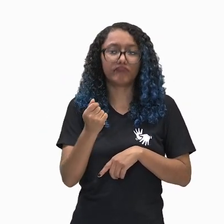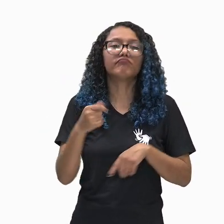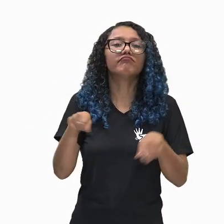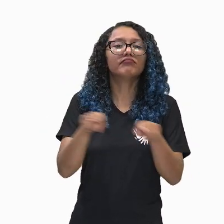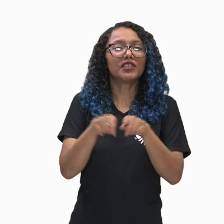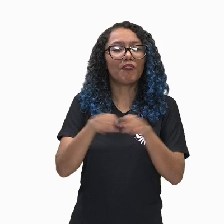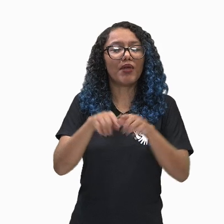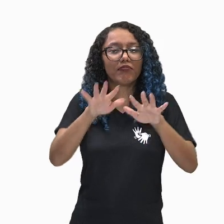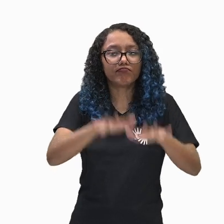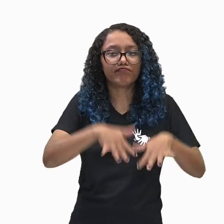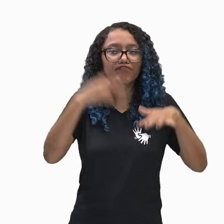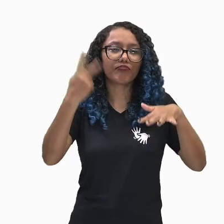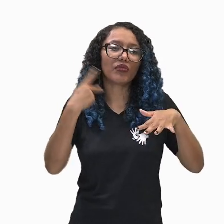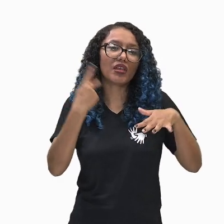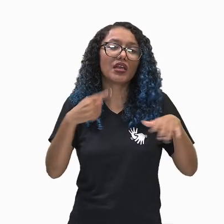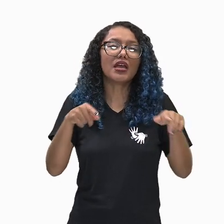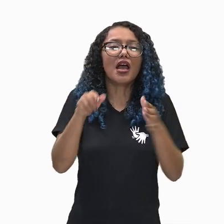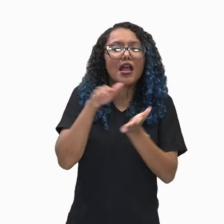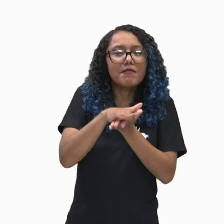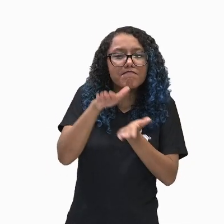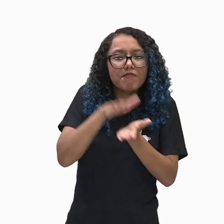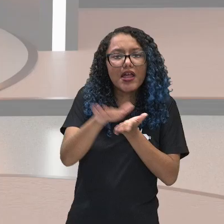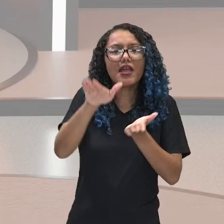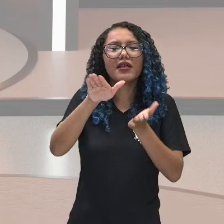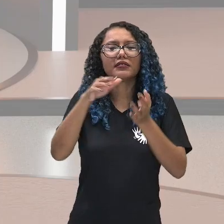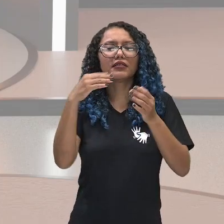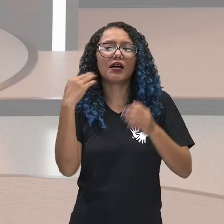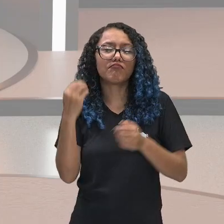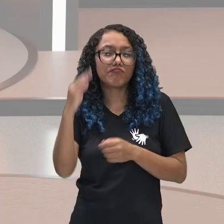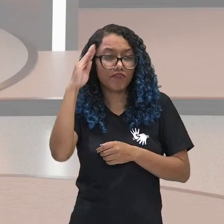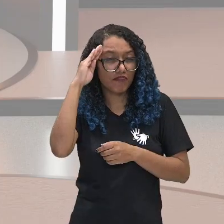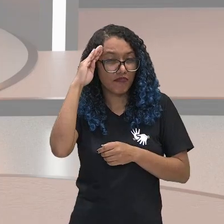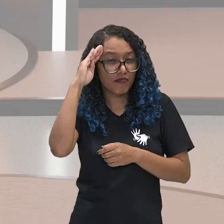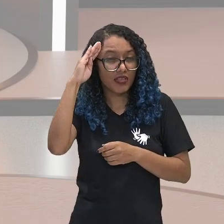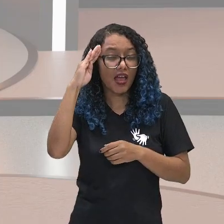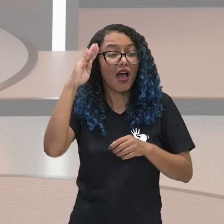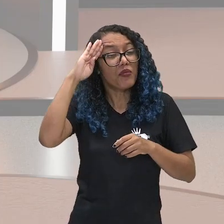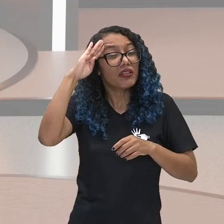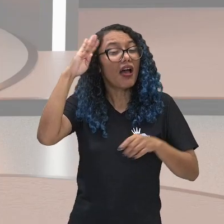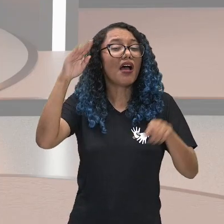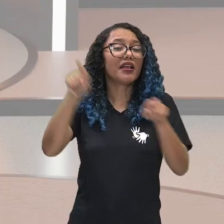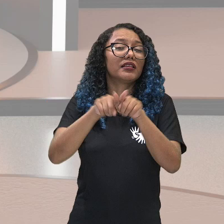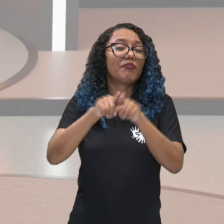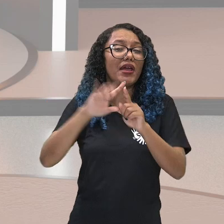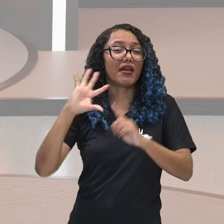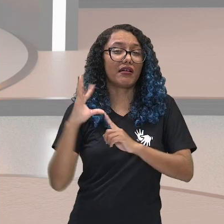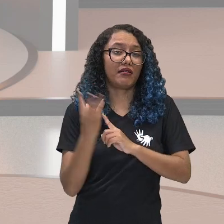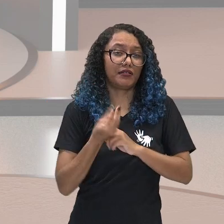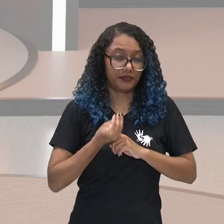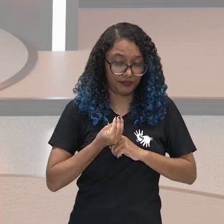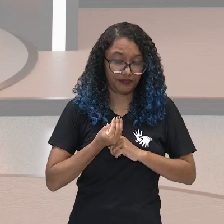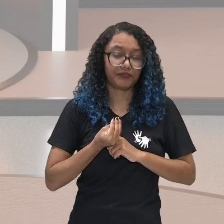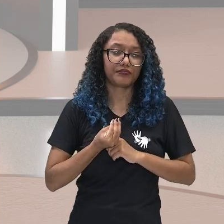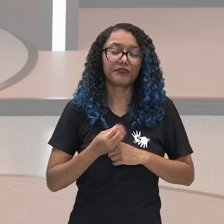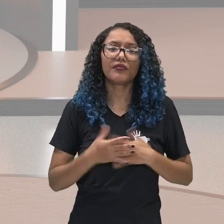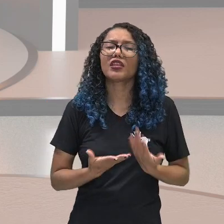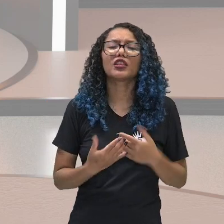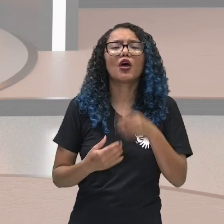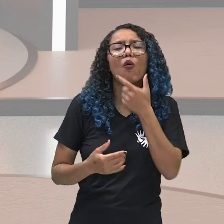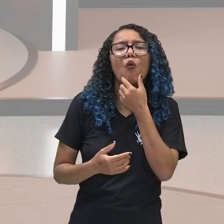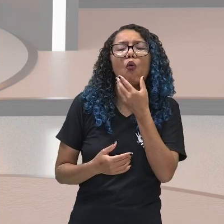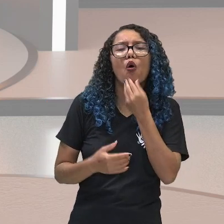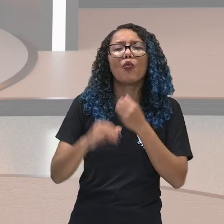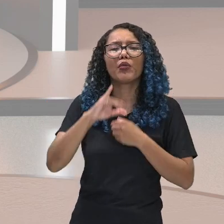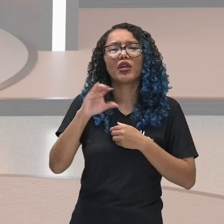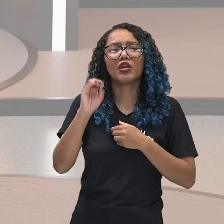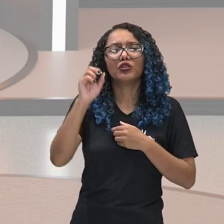imprensa, militares e artistas. Vamos então aí falar um pouco, né? Quem eram, por exemplo, aí o Joaquim Nabuco, tá? O